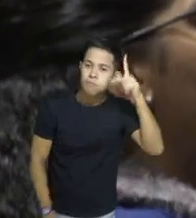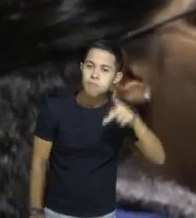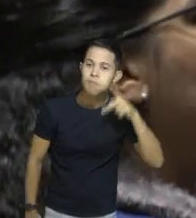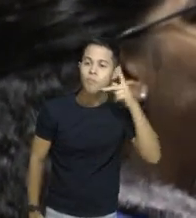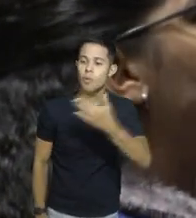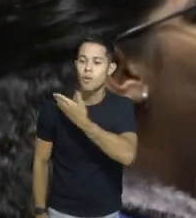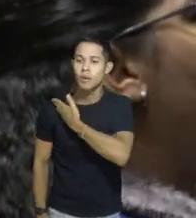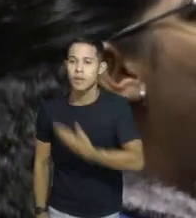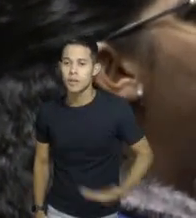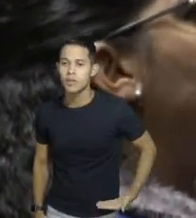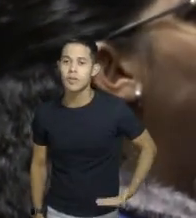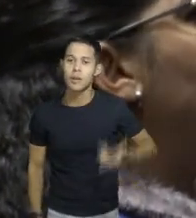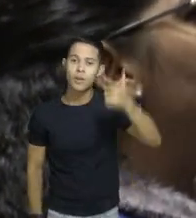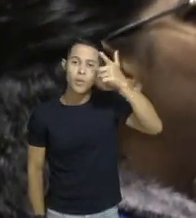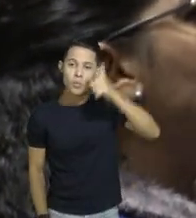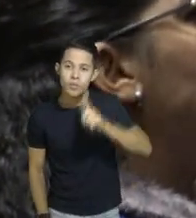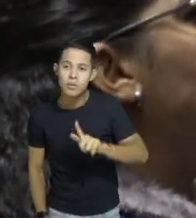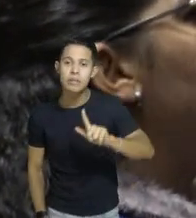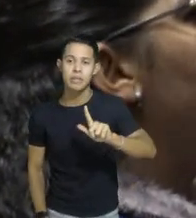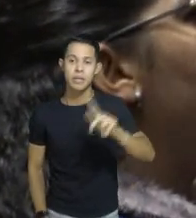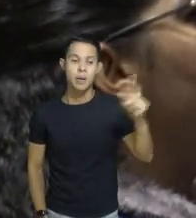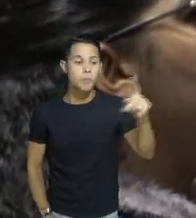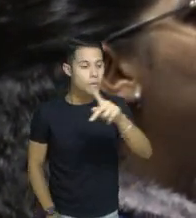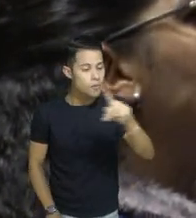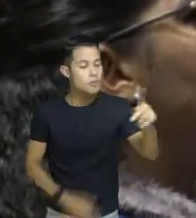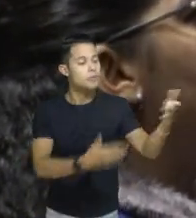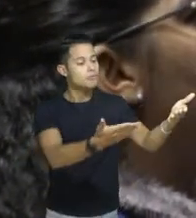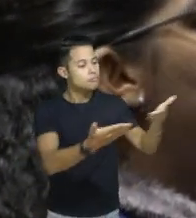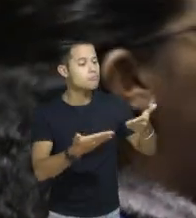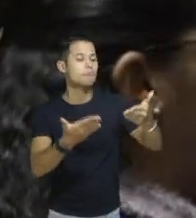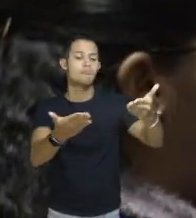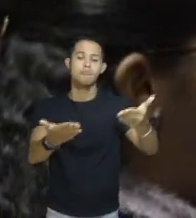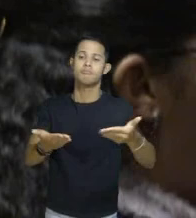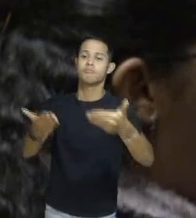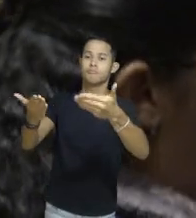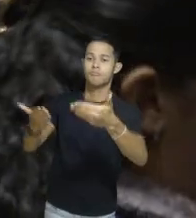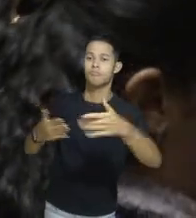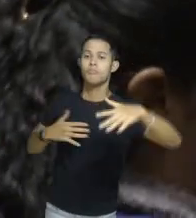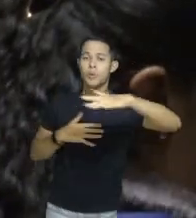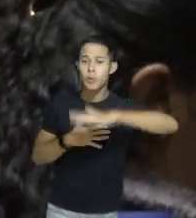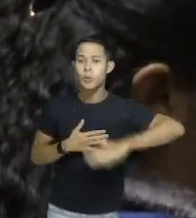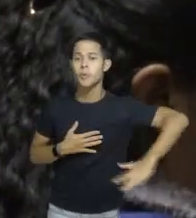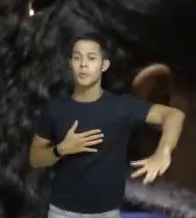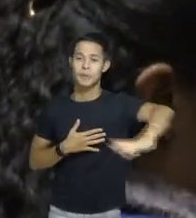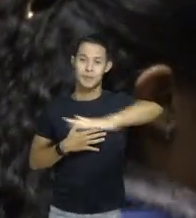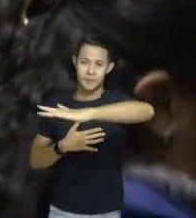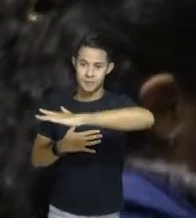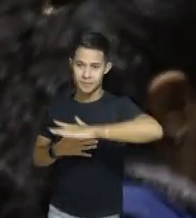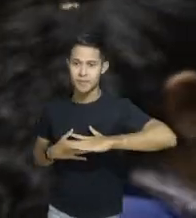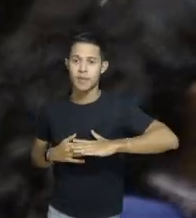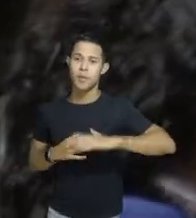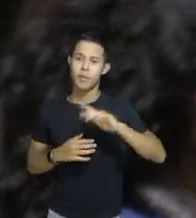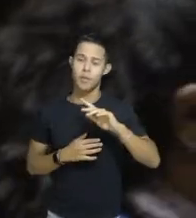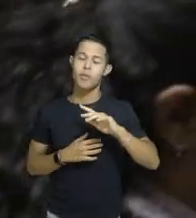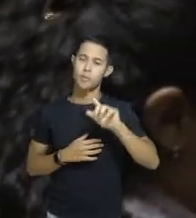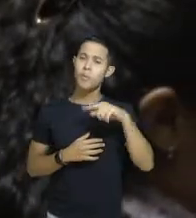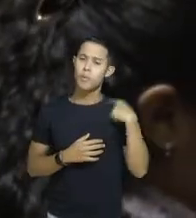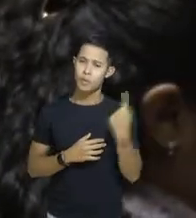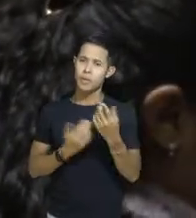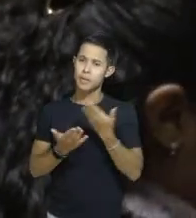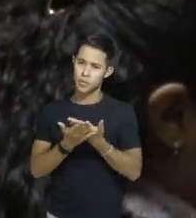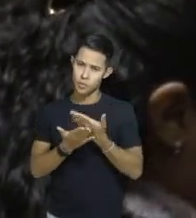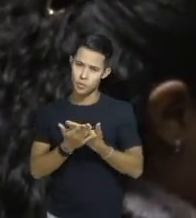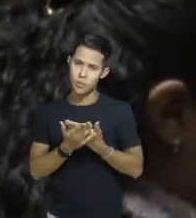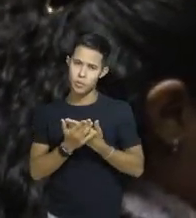realmente arrecadar esses professores, porque os professores que estão lá junto, porque a gente estudou um pouco mais, né? De repente,